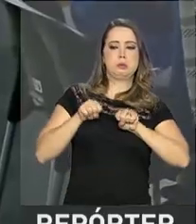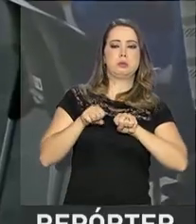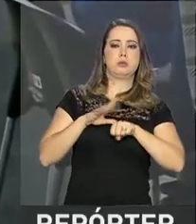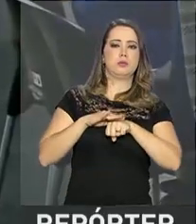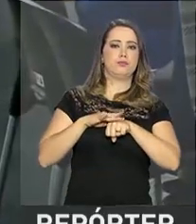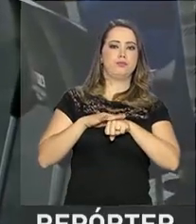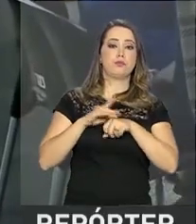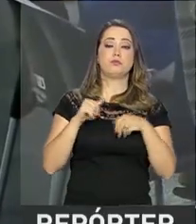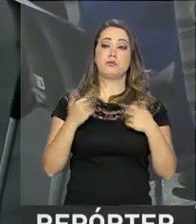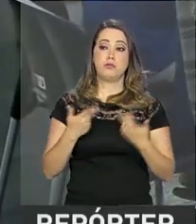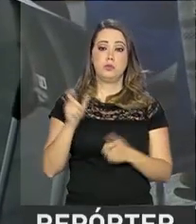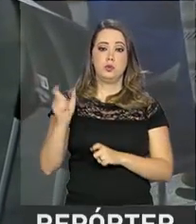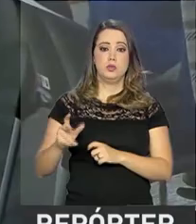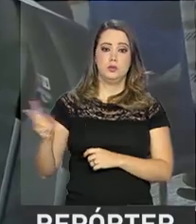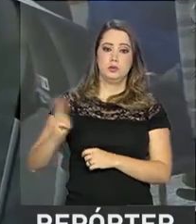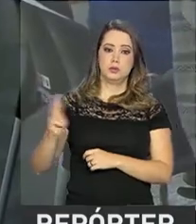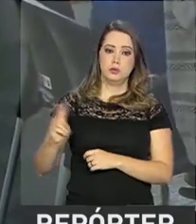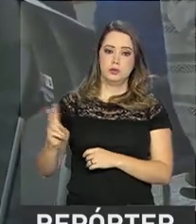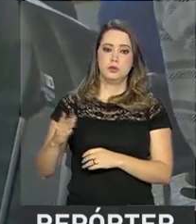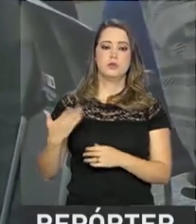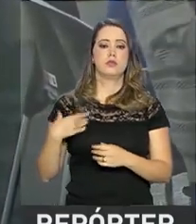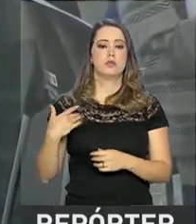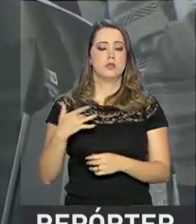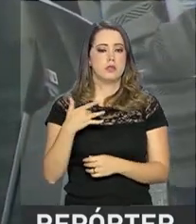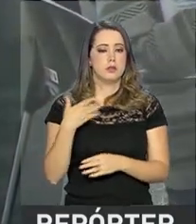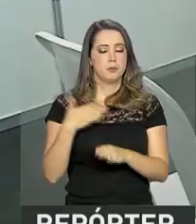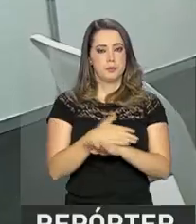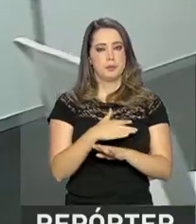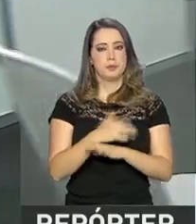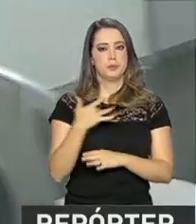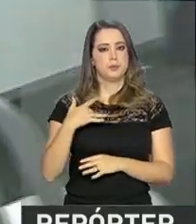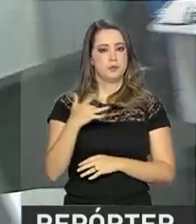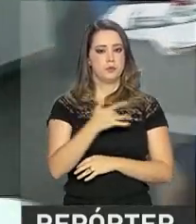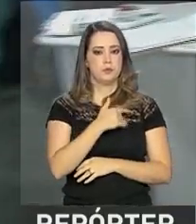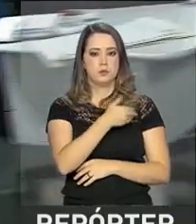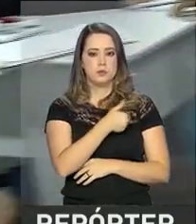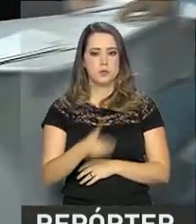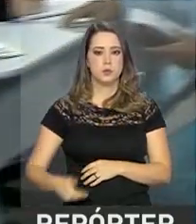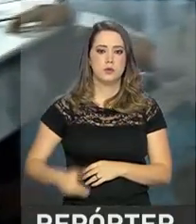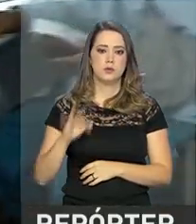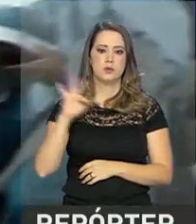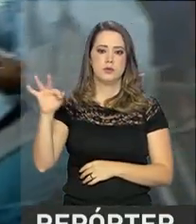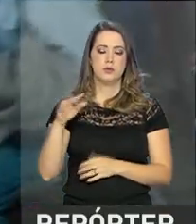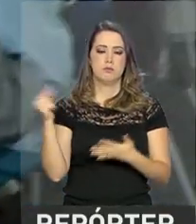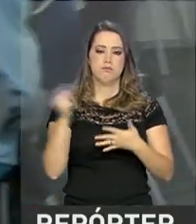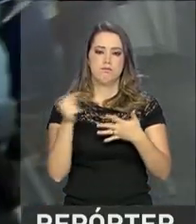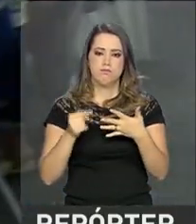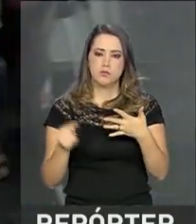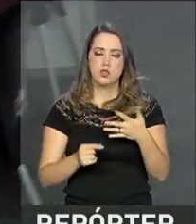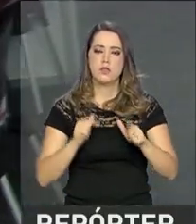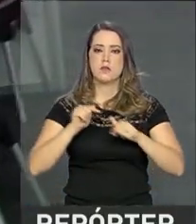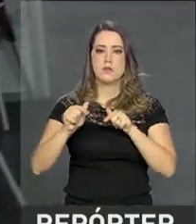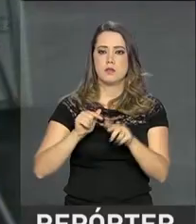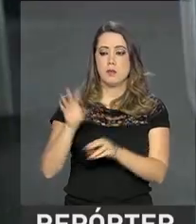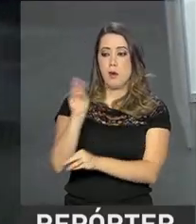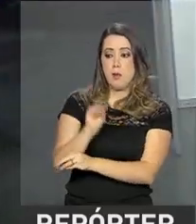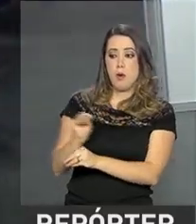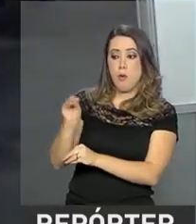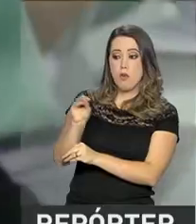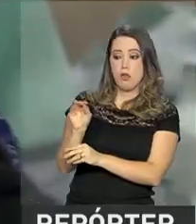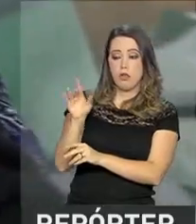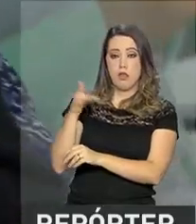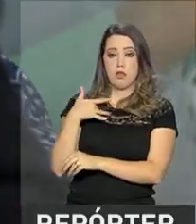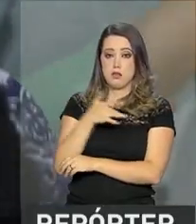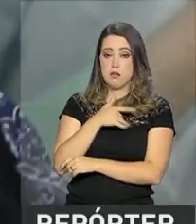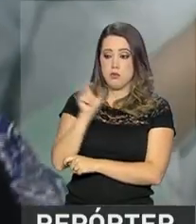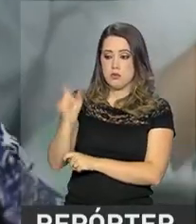para que os imigrantes venezuelanos tenham acesso à saúde o governo federal adotou uma série de ações em roraima ao chegar aqui